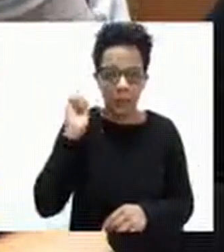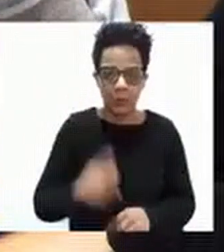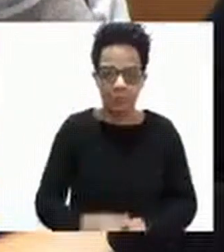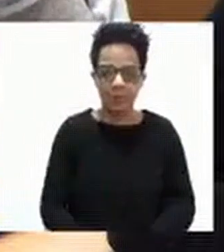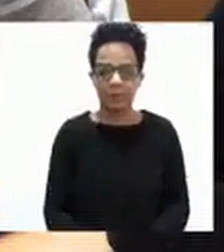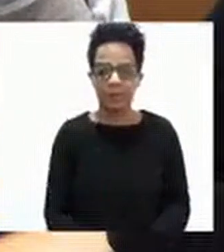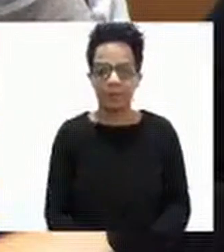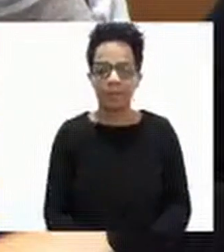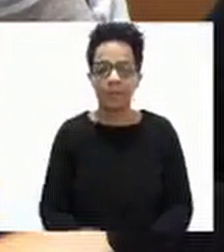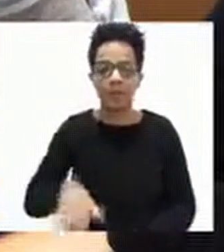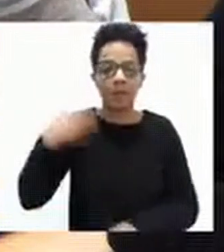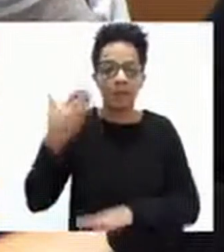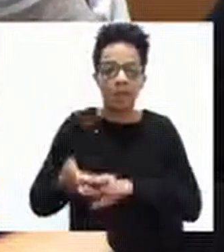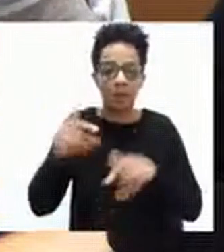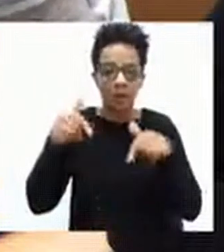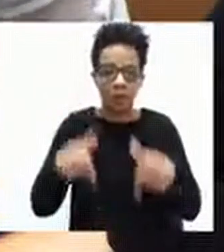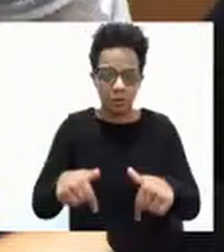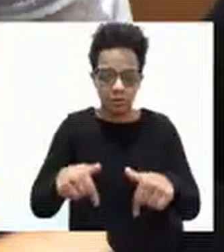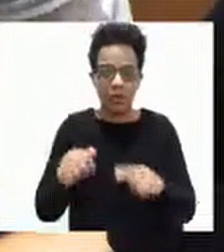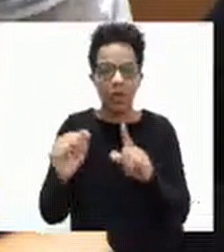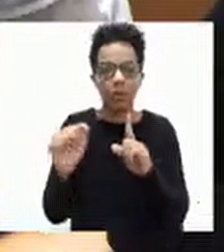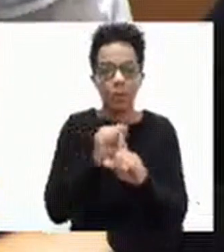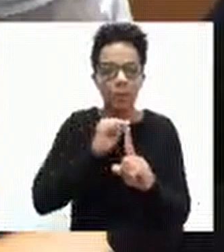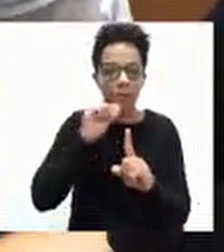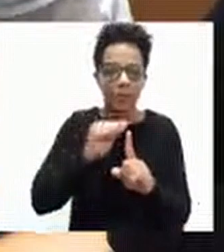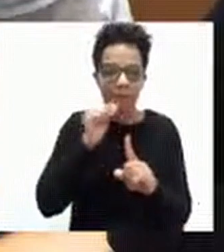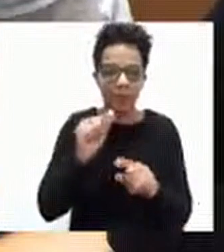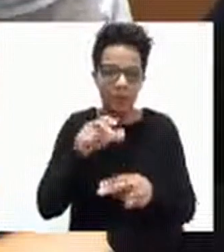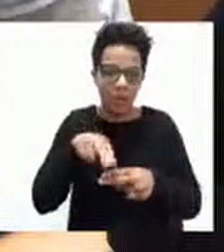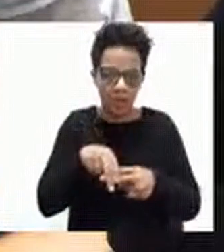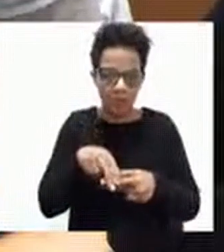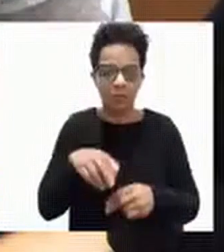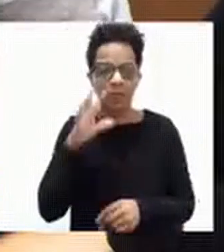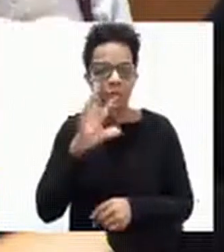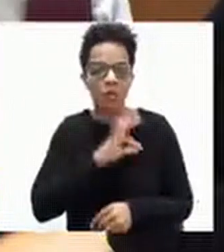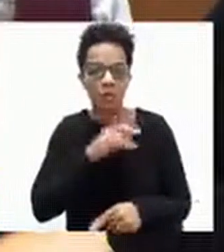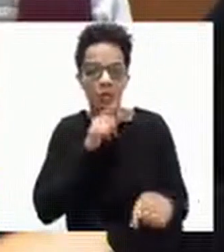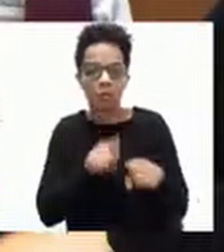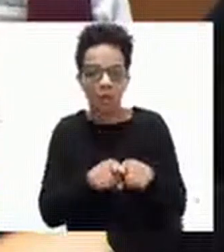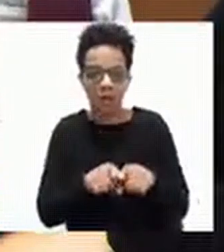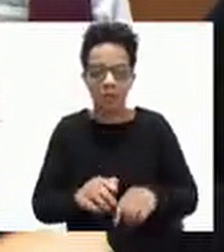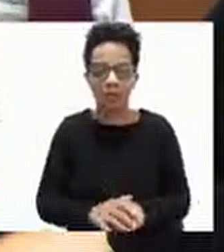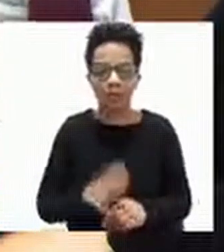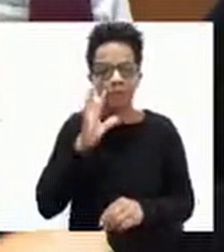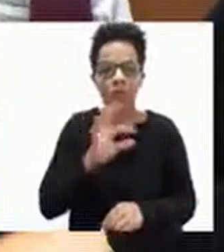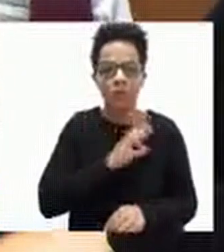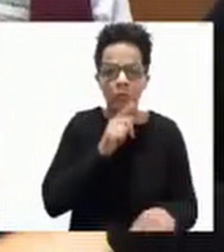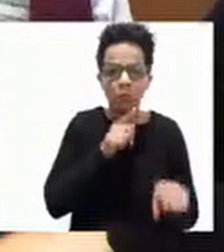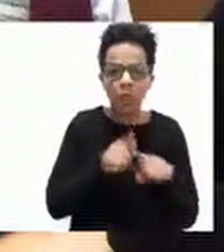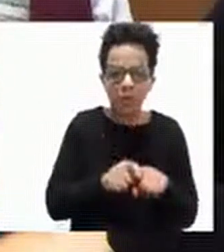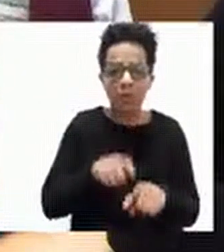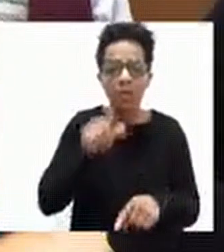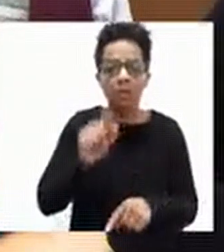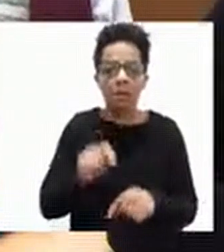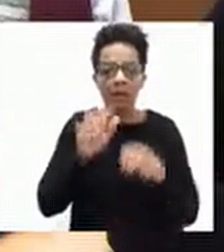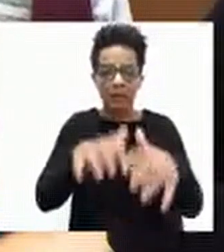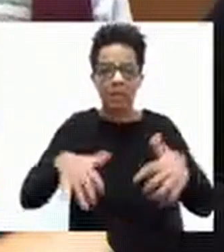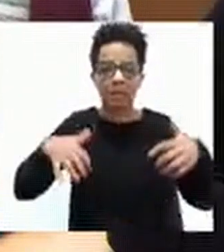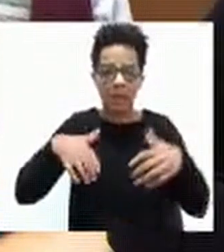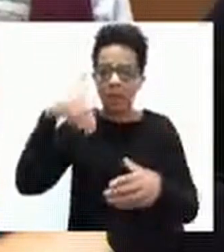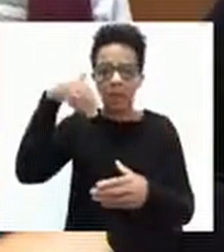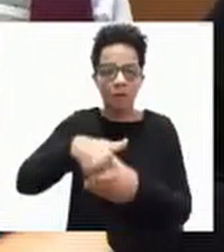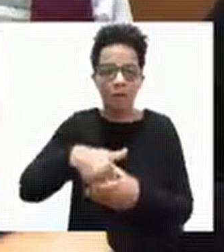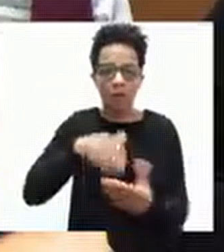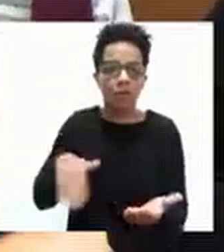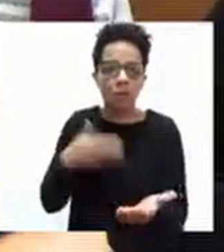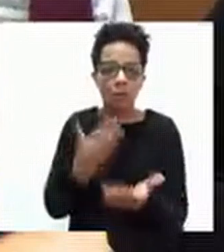Até hoje a correção não foi feita a esse anexo. Senhor Deputado, o Senhor Deputado também não vota nesta Assembleia propostas com